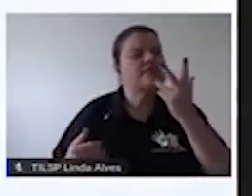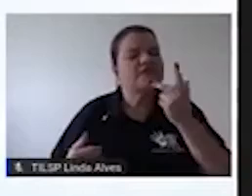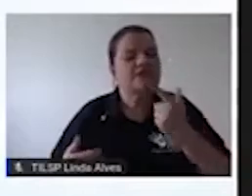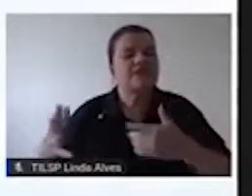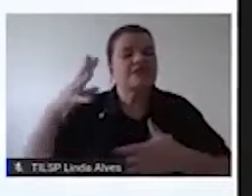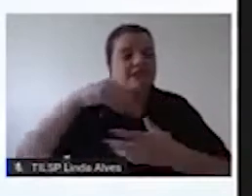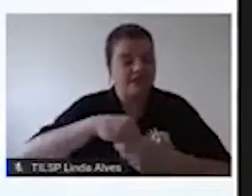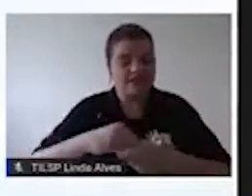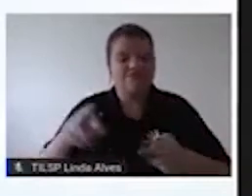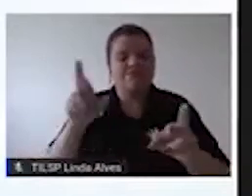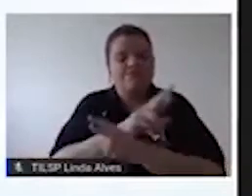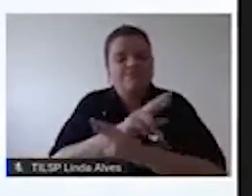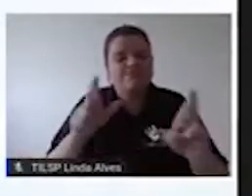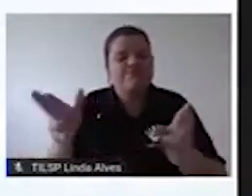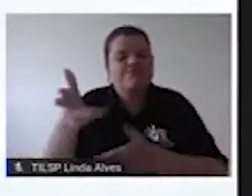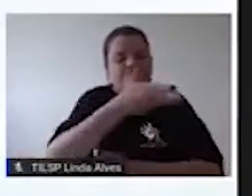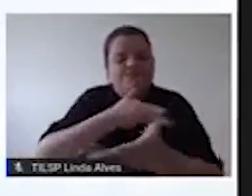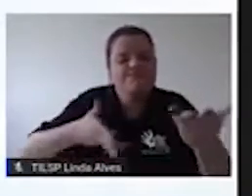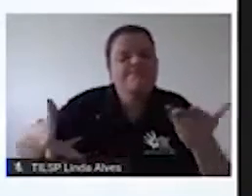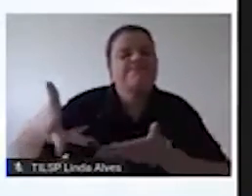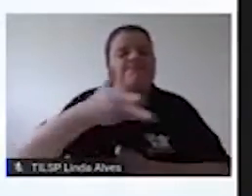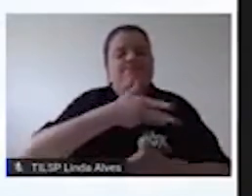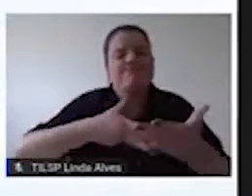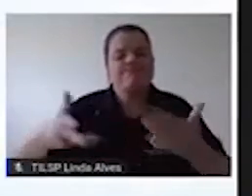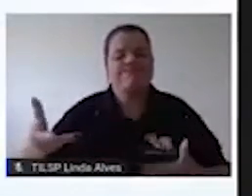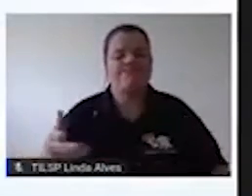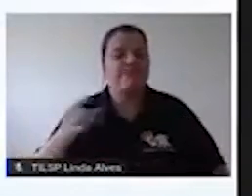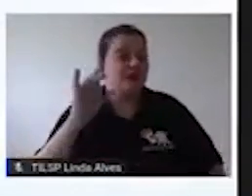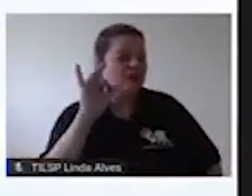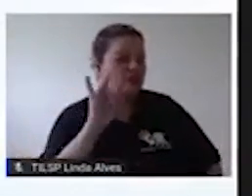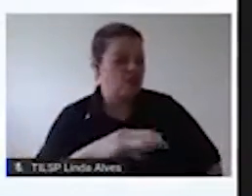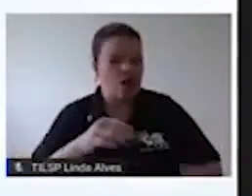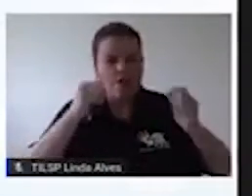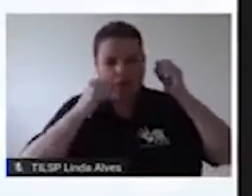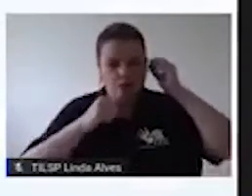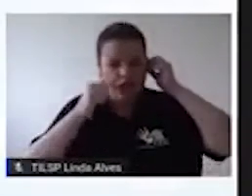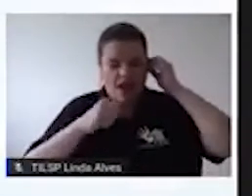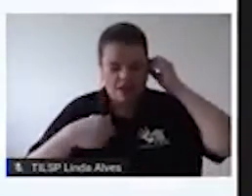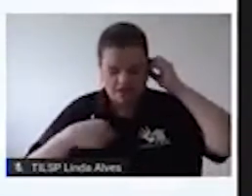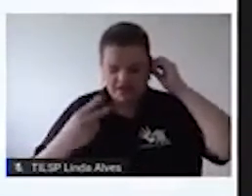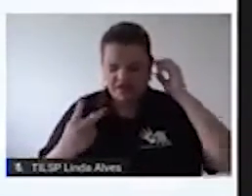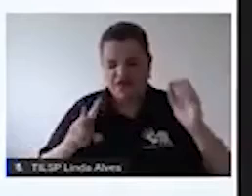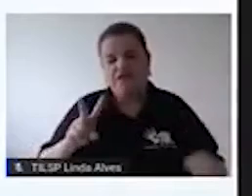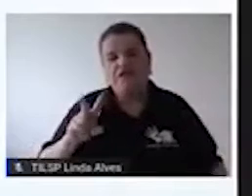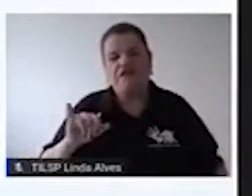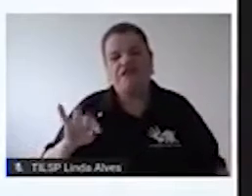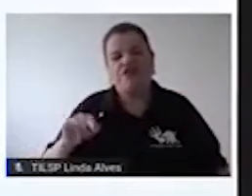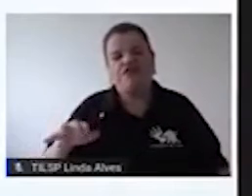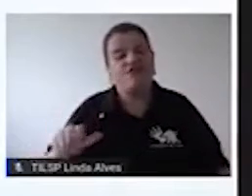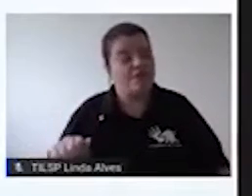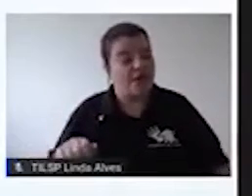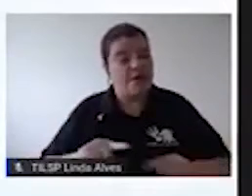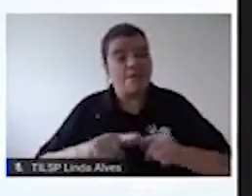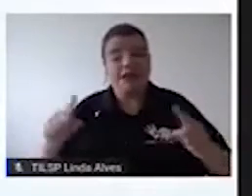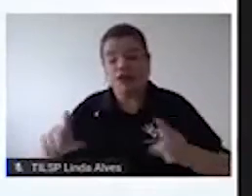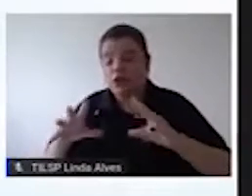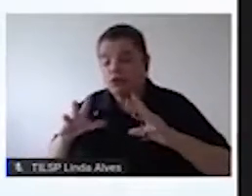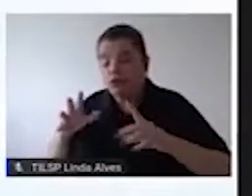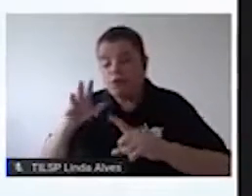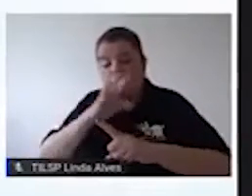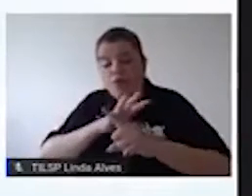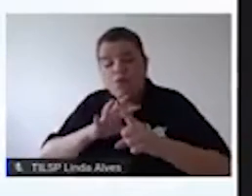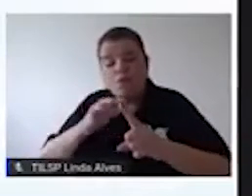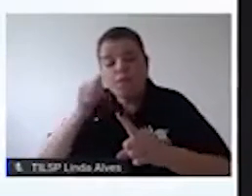do convívio familiar, né? Não é só a mulher que é vítima, é todo o reflexo que acontece